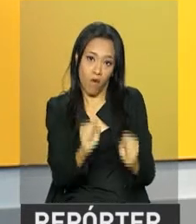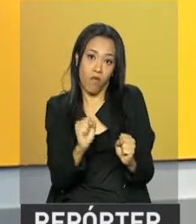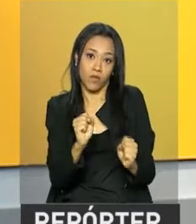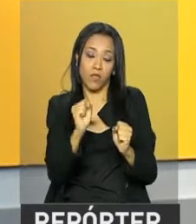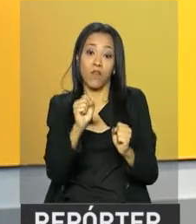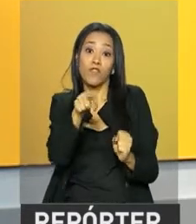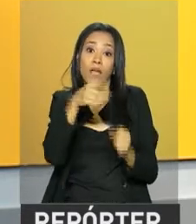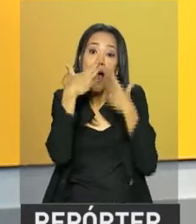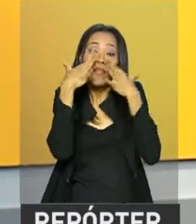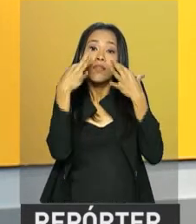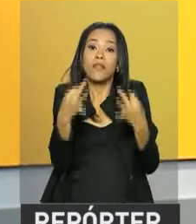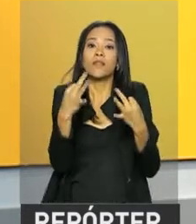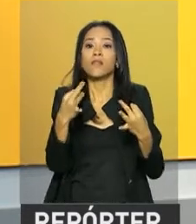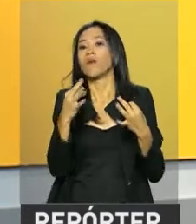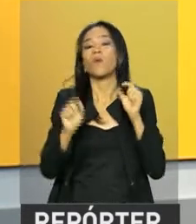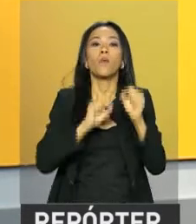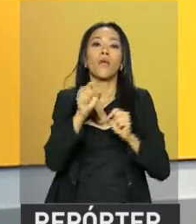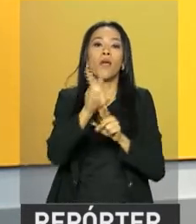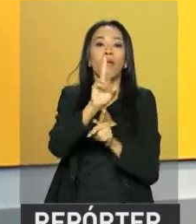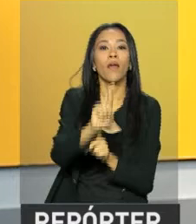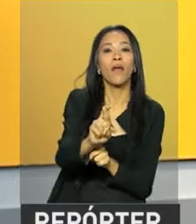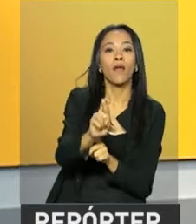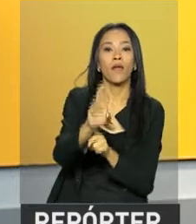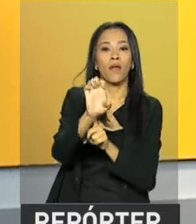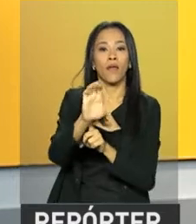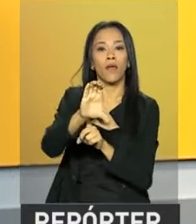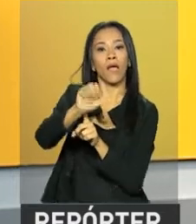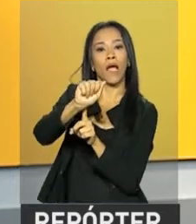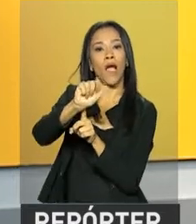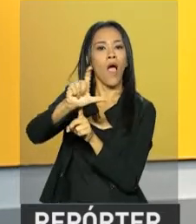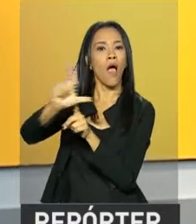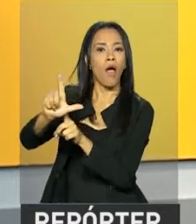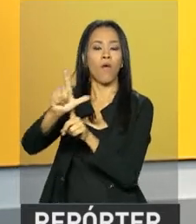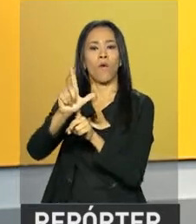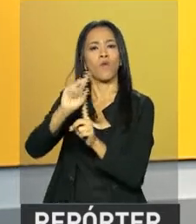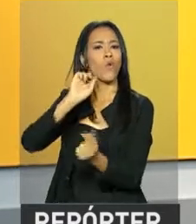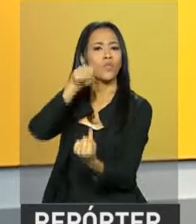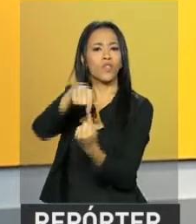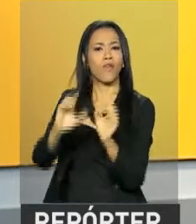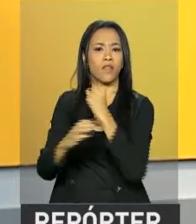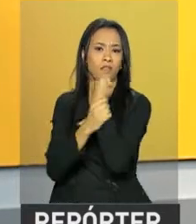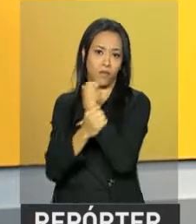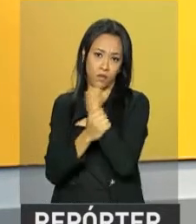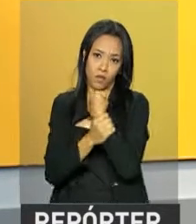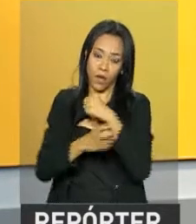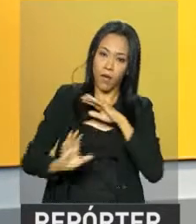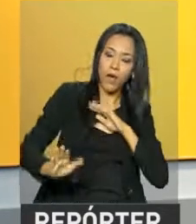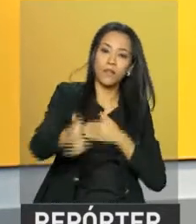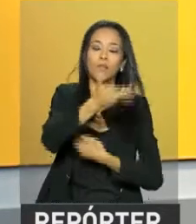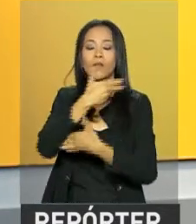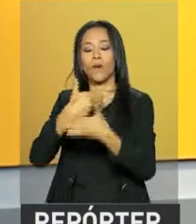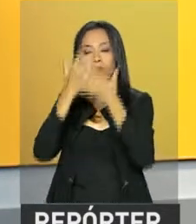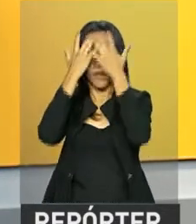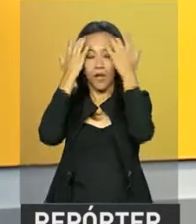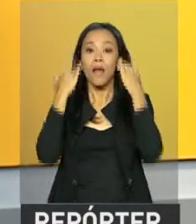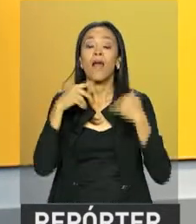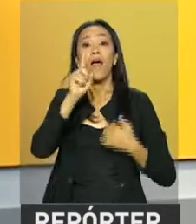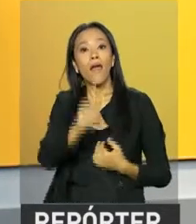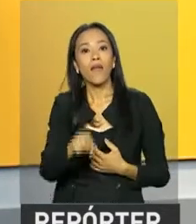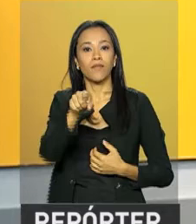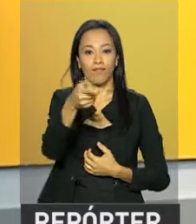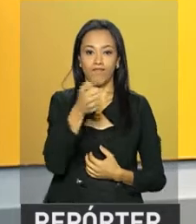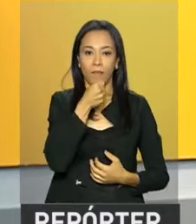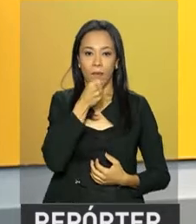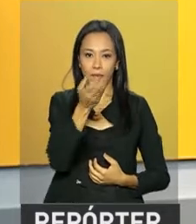ficar atento ao chamado recall e procurar garantir o direito de reposição. A reportagem é de Beatriz